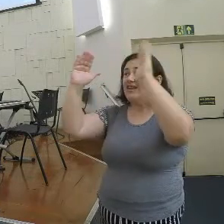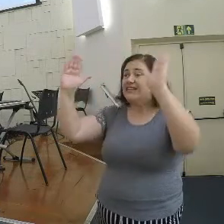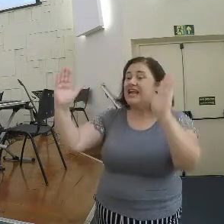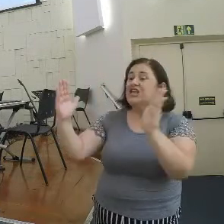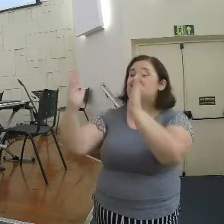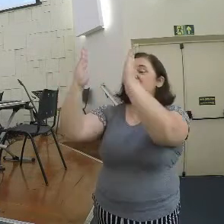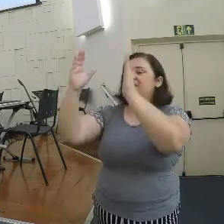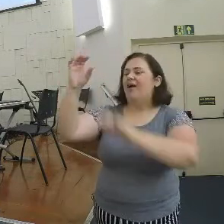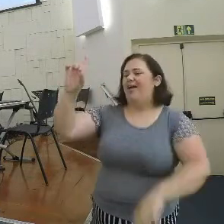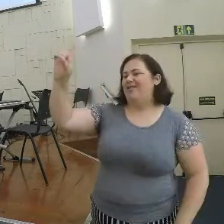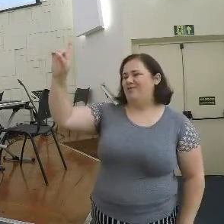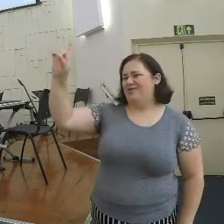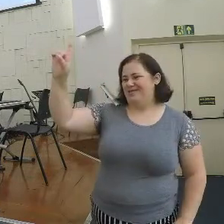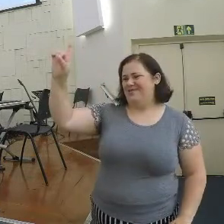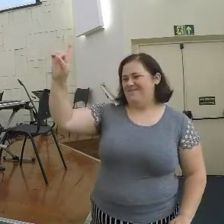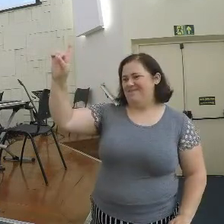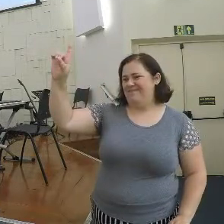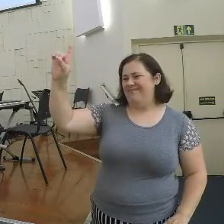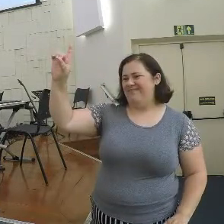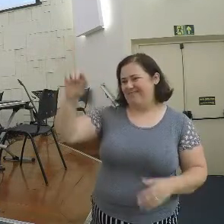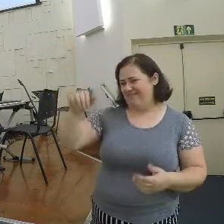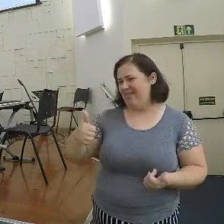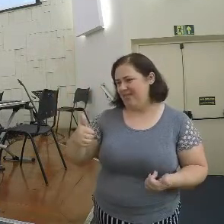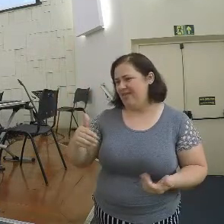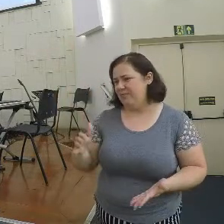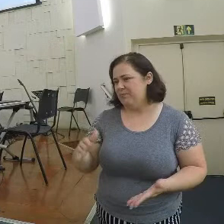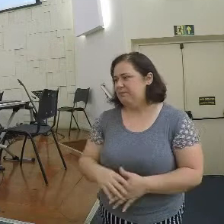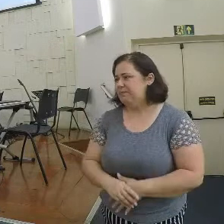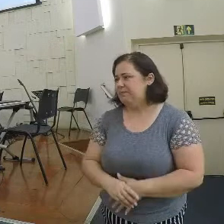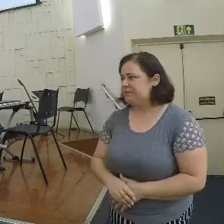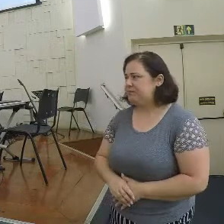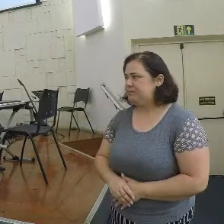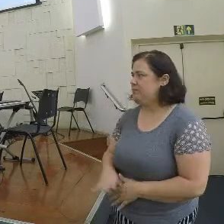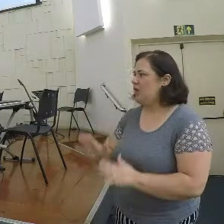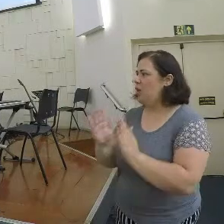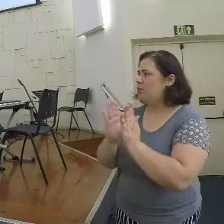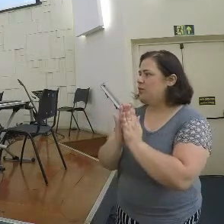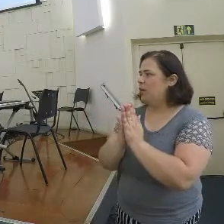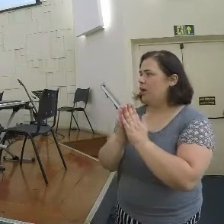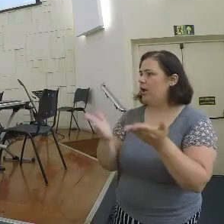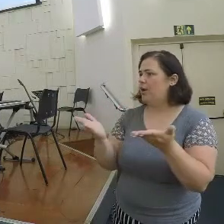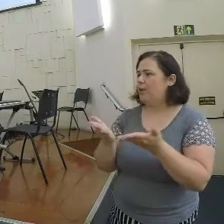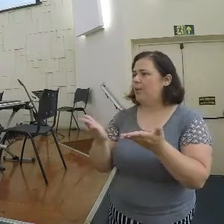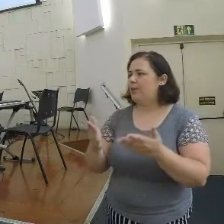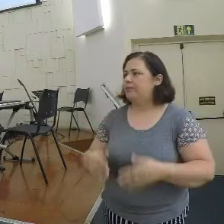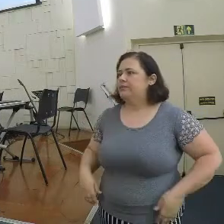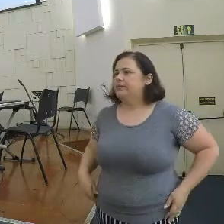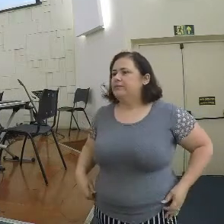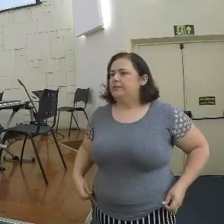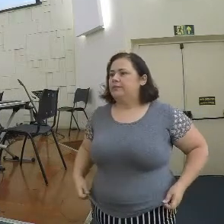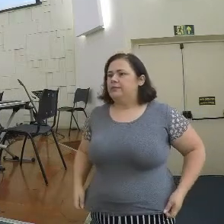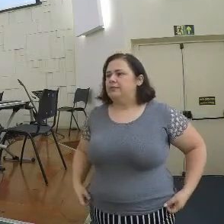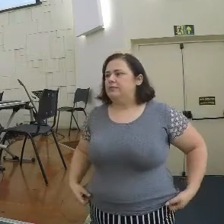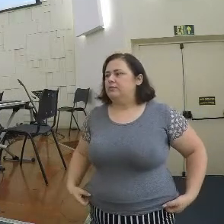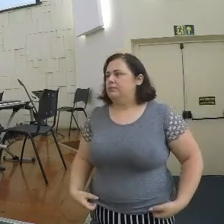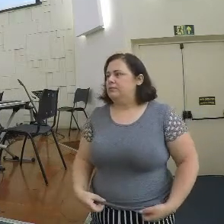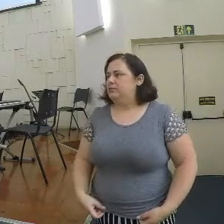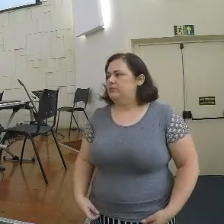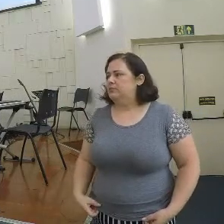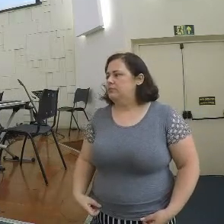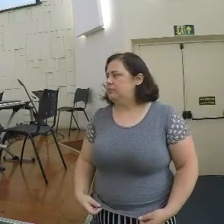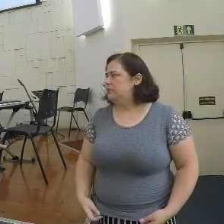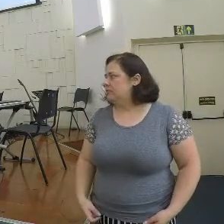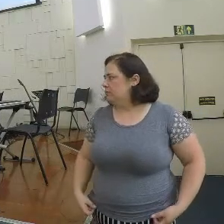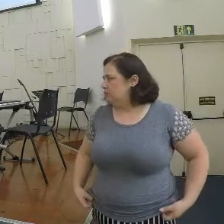outros locais. Que Deus, pois, nos abençoe. Vamos orar? Quero convidar o irmão Guilherme Godoy. É o Guilherme da Lorena, para quem tiver